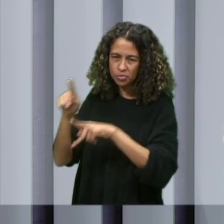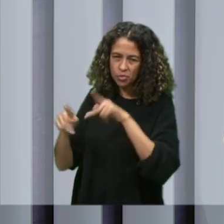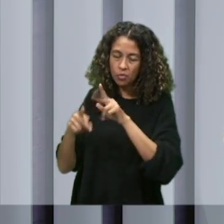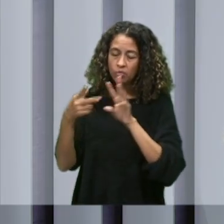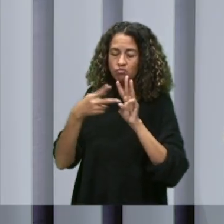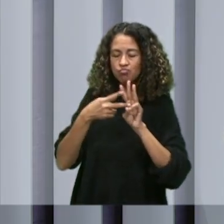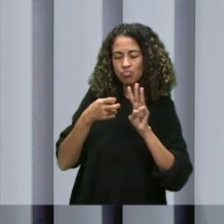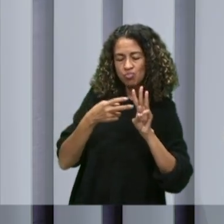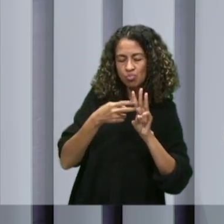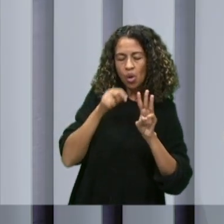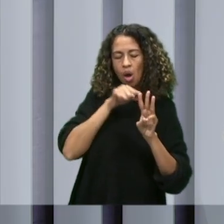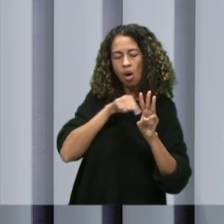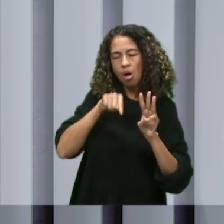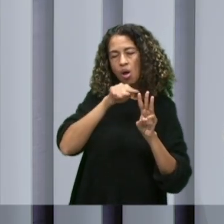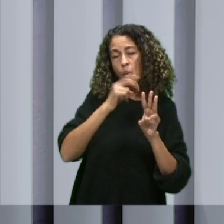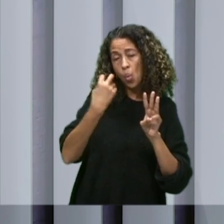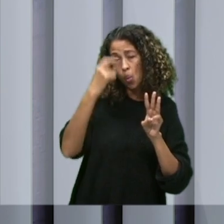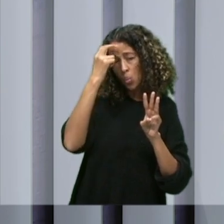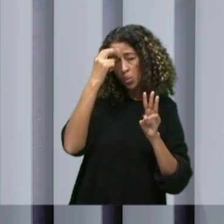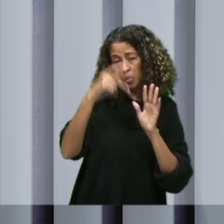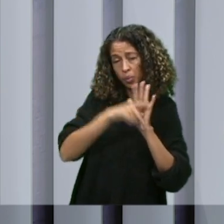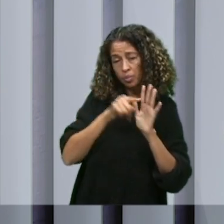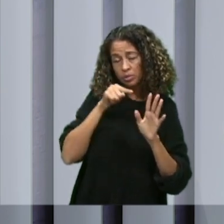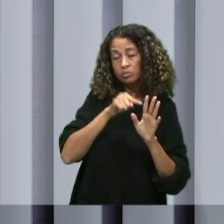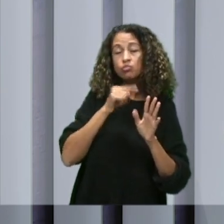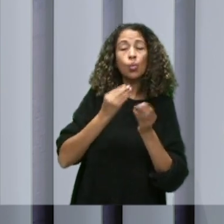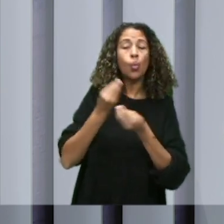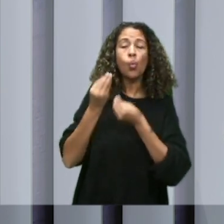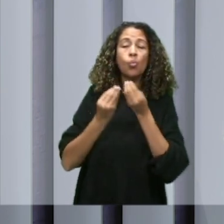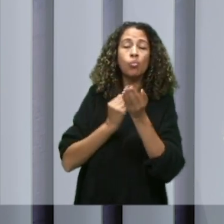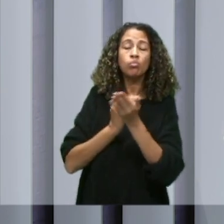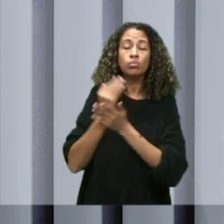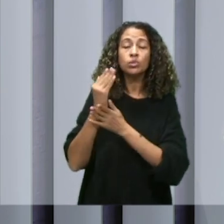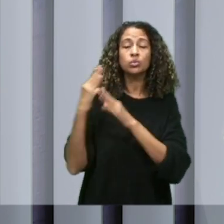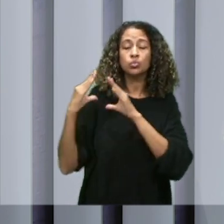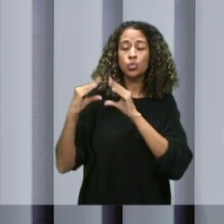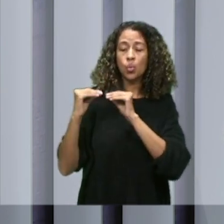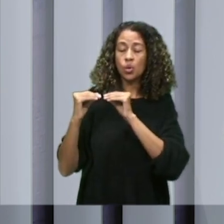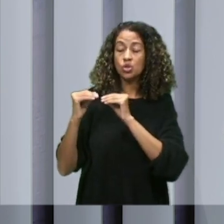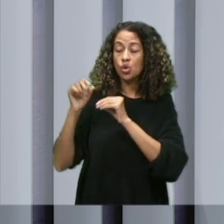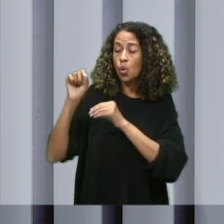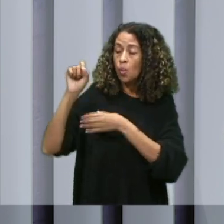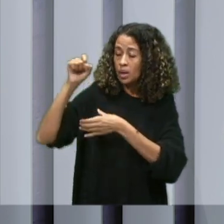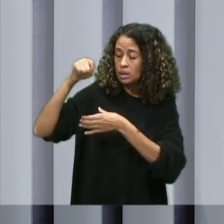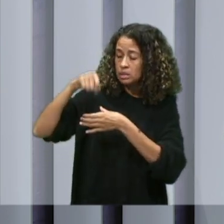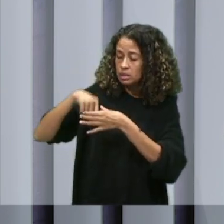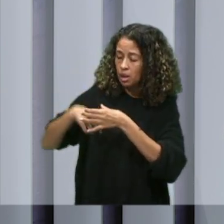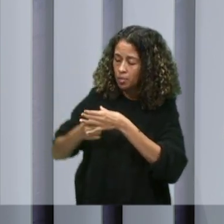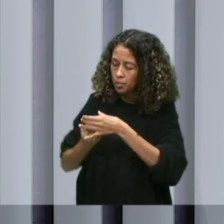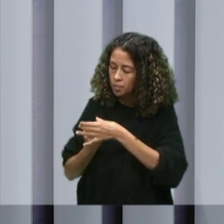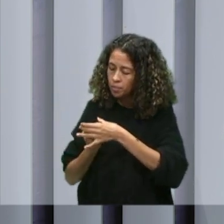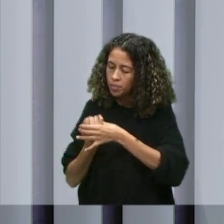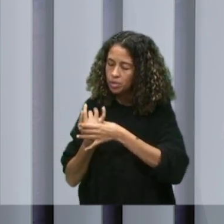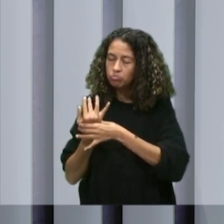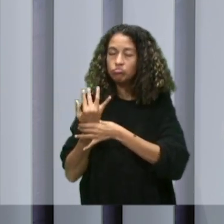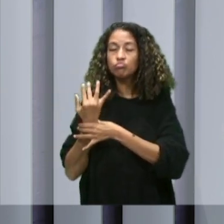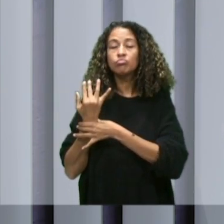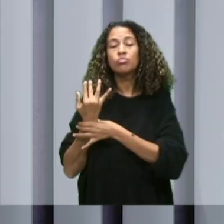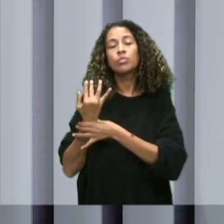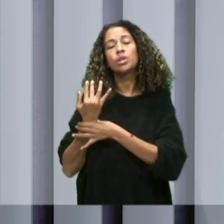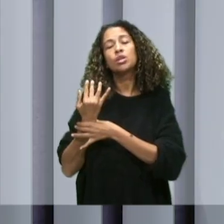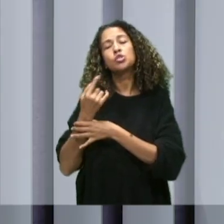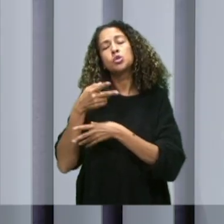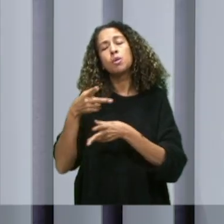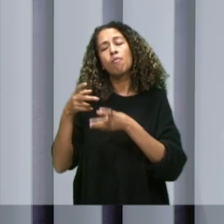de origem, de como a primeira noite surge de uma semente, né? À medida que a gente começa a contar isso, a gente